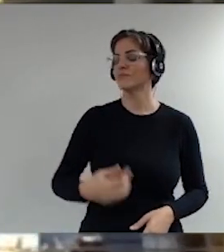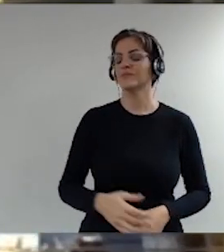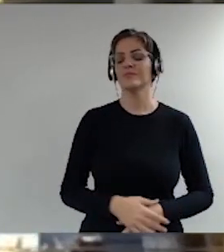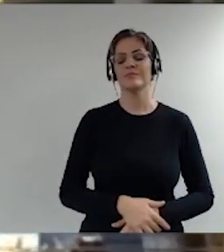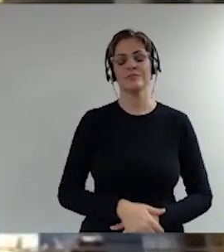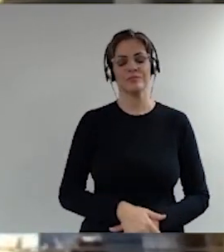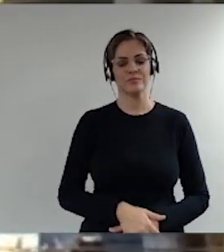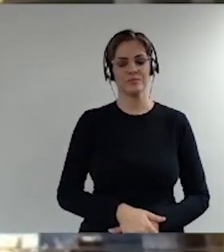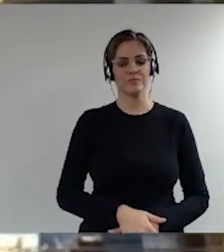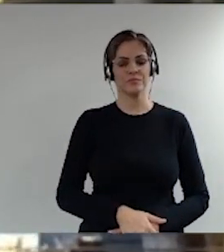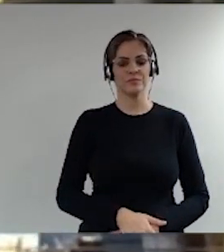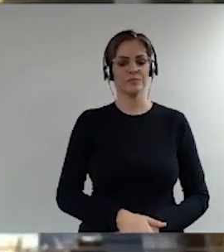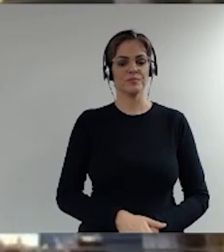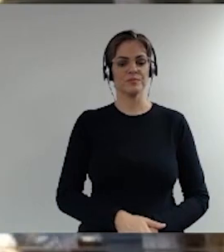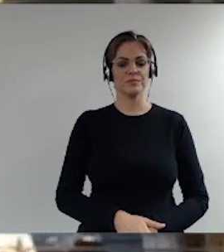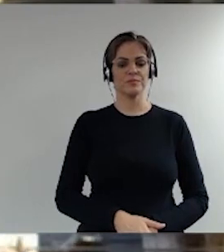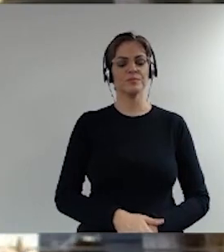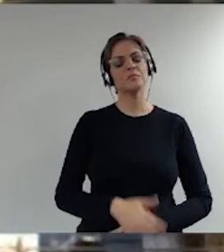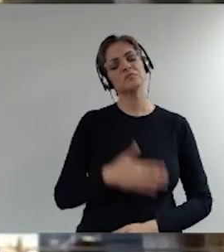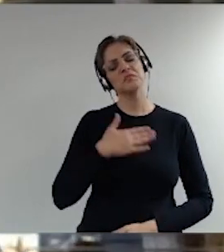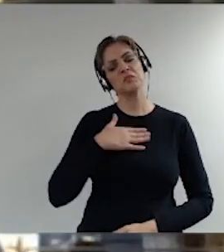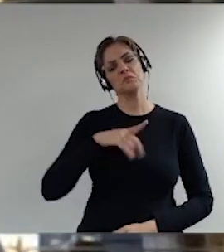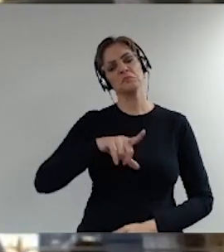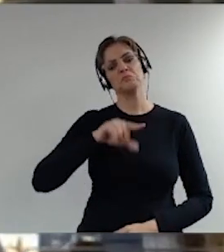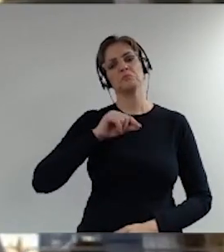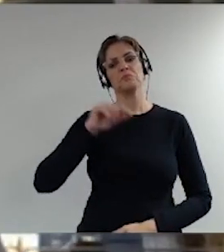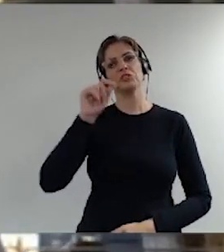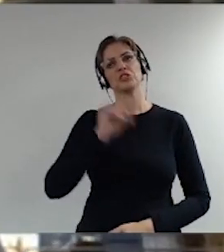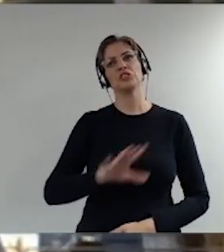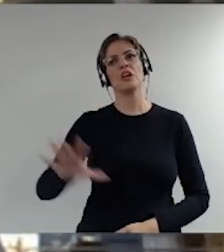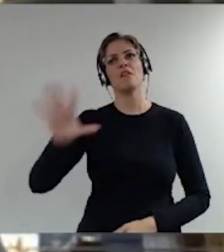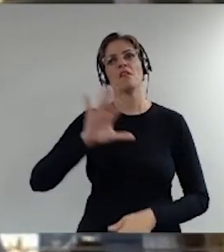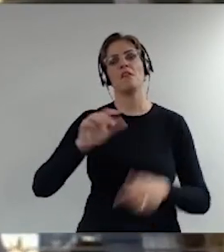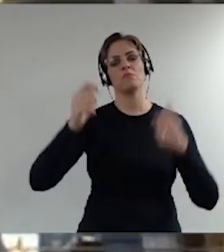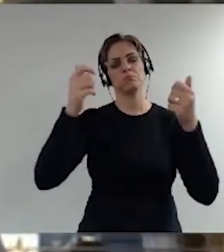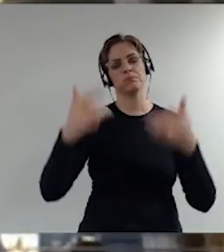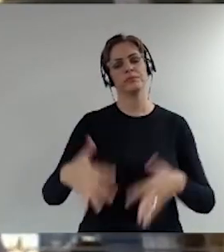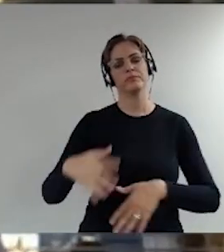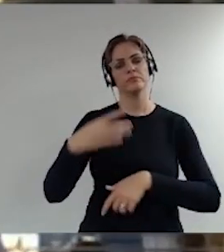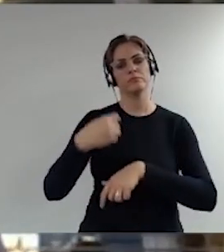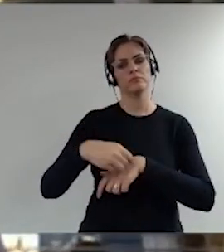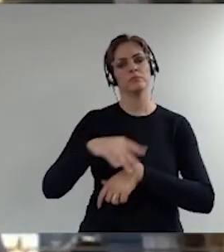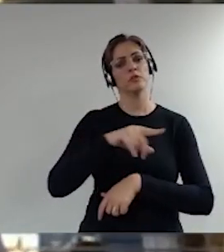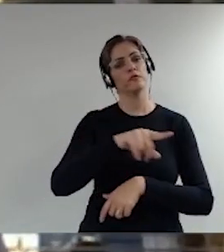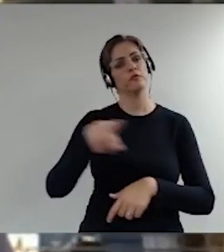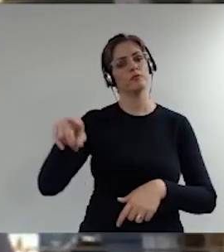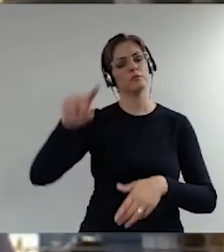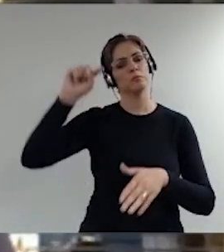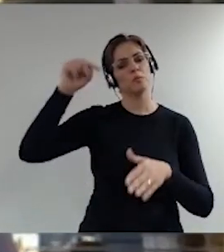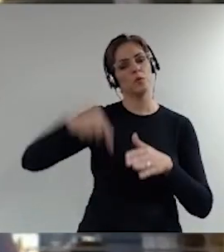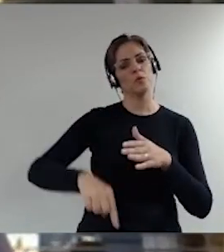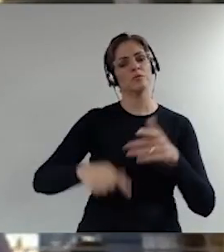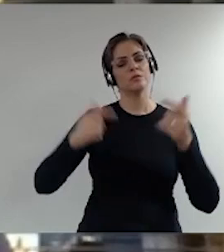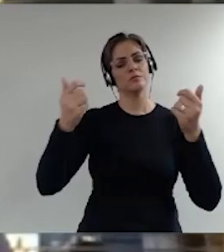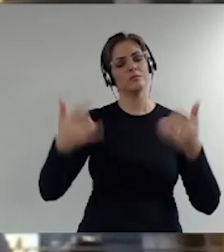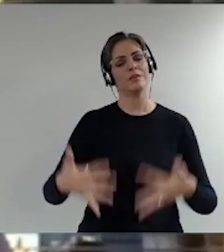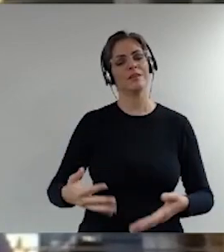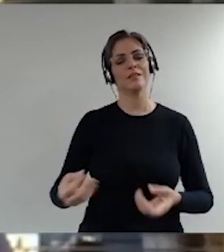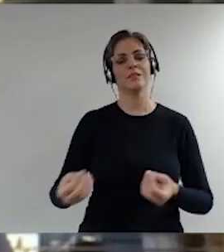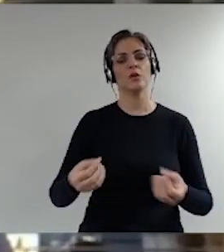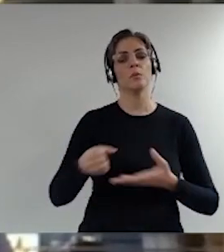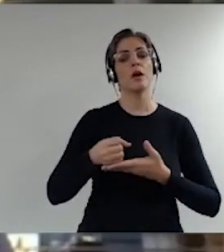Preferi, nesse momento, fazer um panorama geral para que os colegas aprofundem ainda mais essa temática da assistência